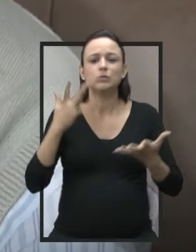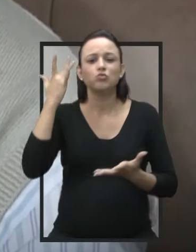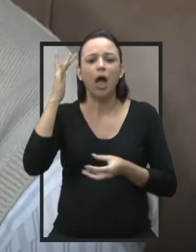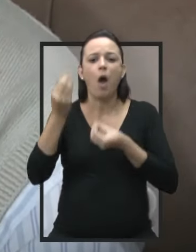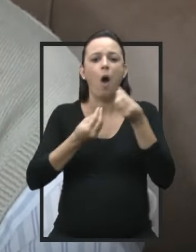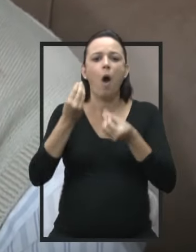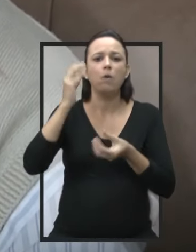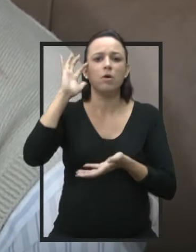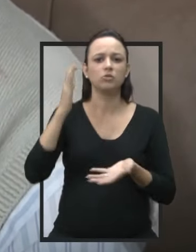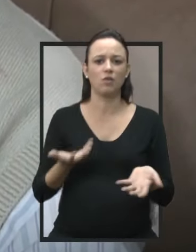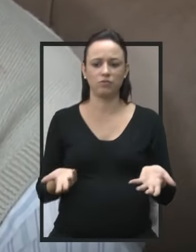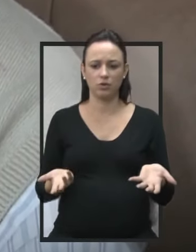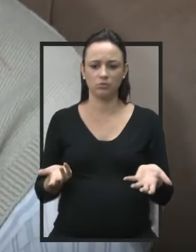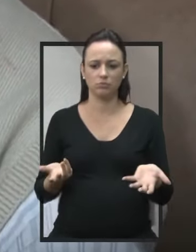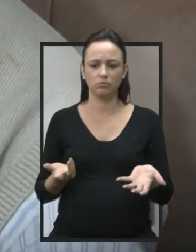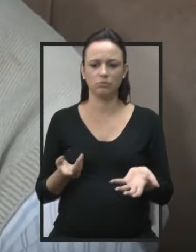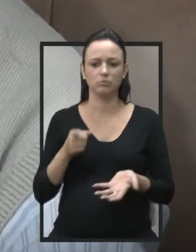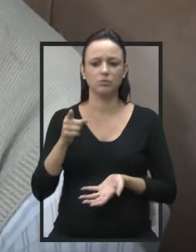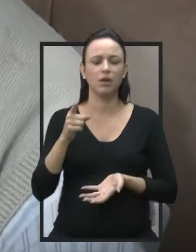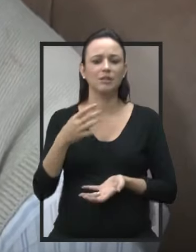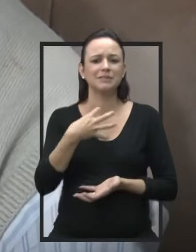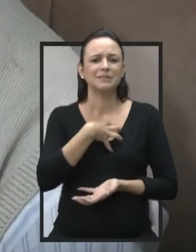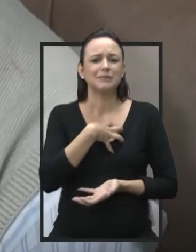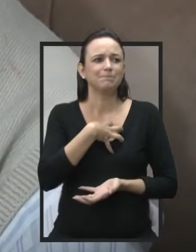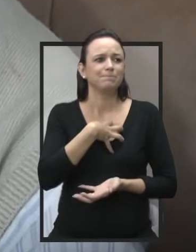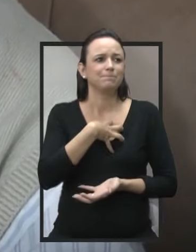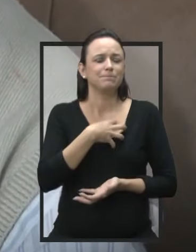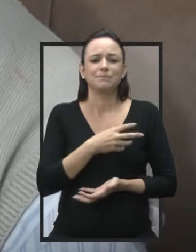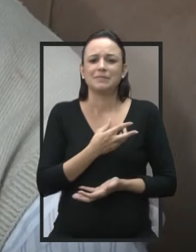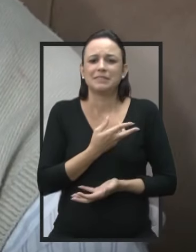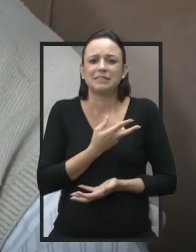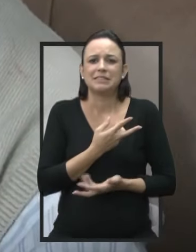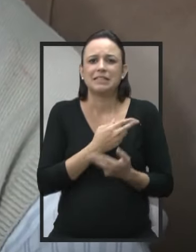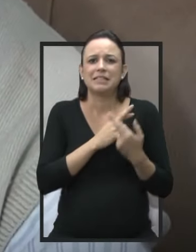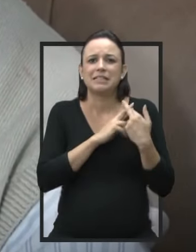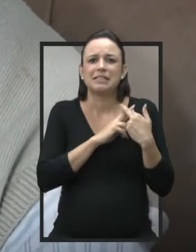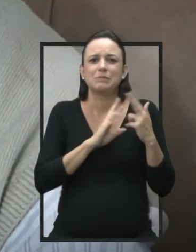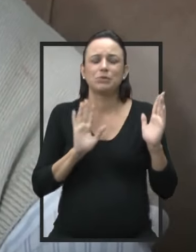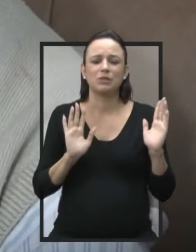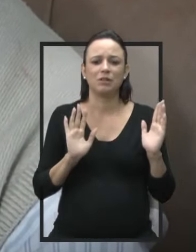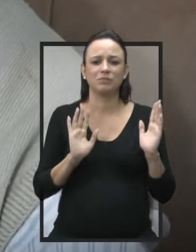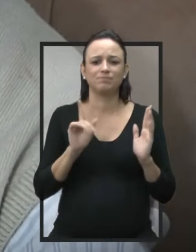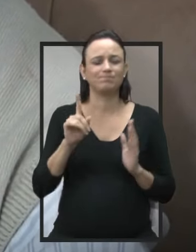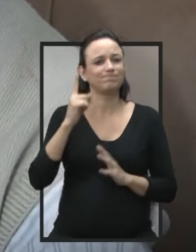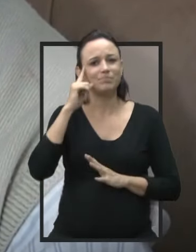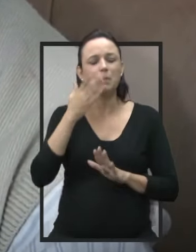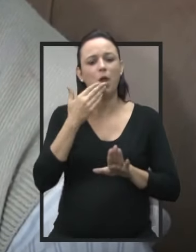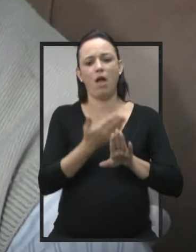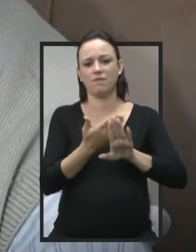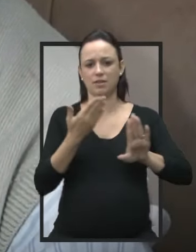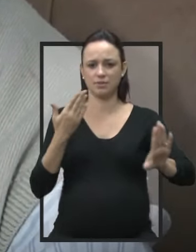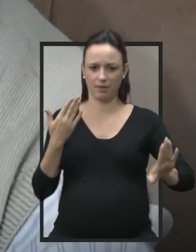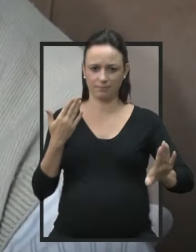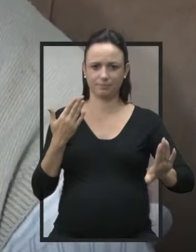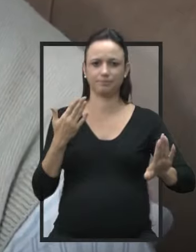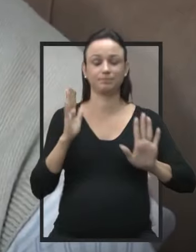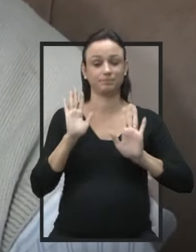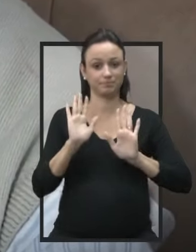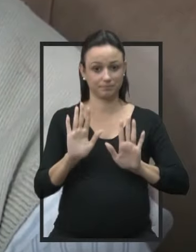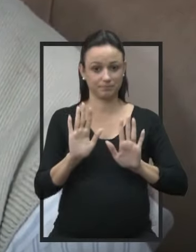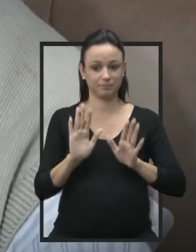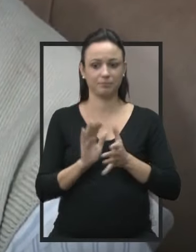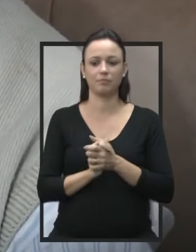saída para aquilo. E ele se sentia responsável. Então ele precisou se afastar.